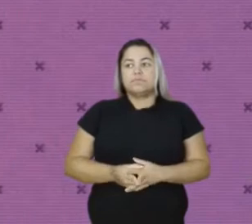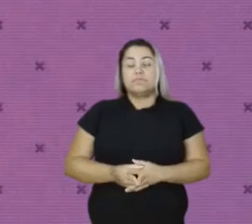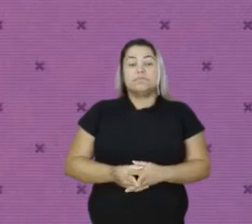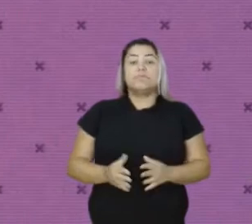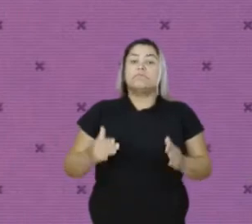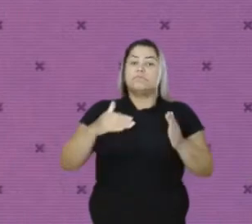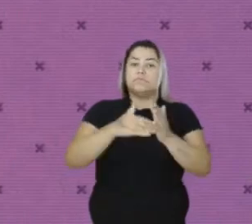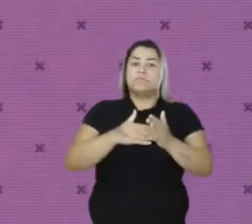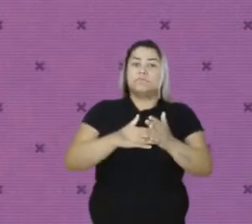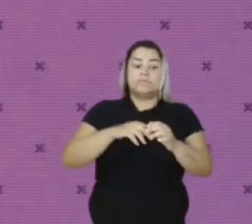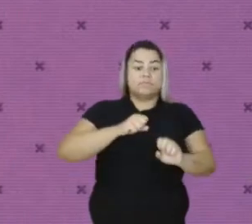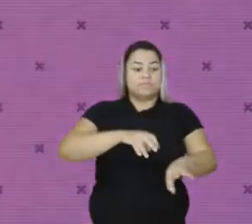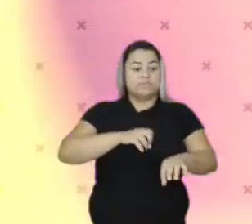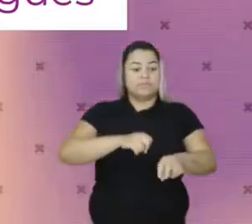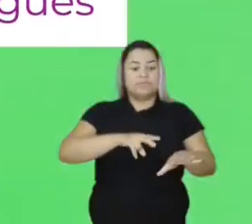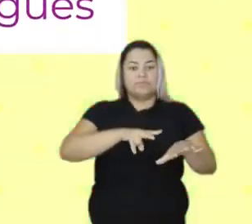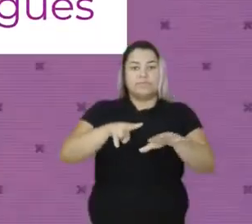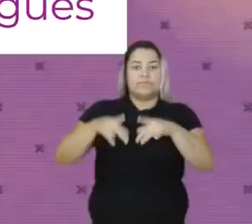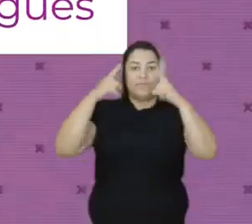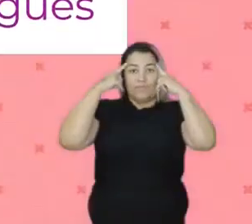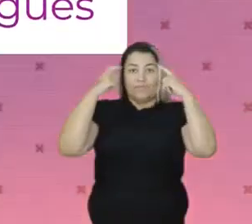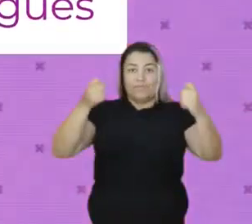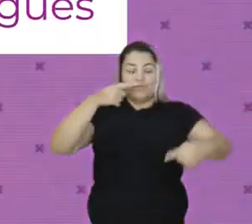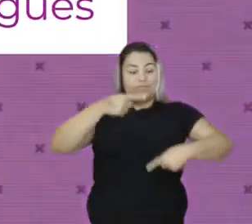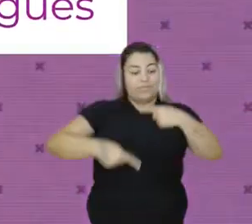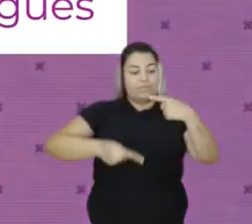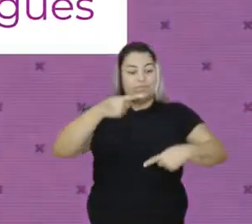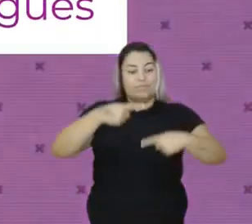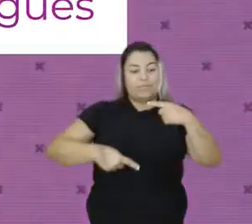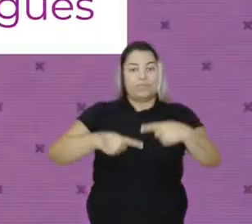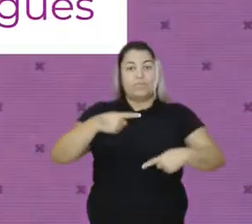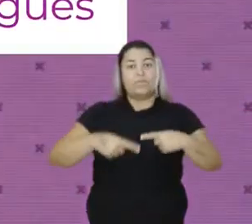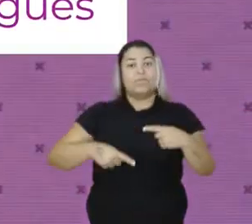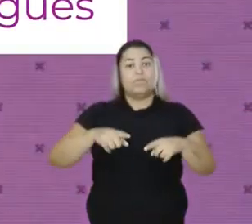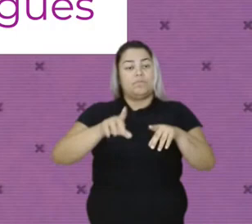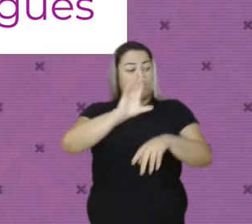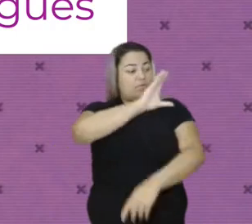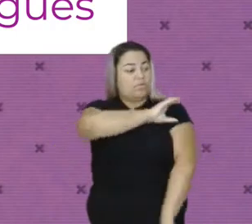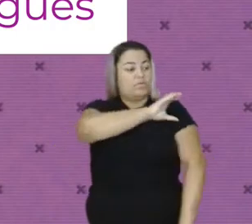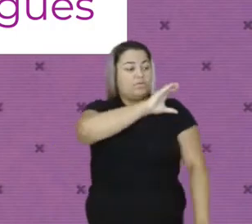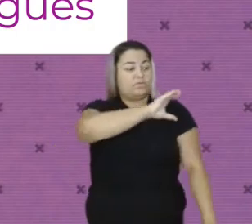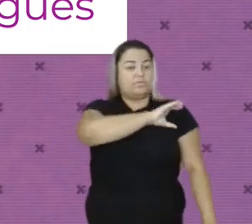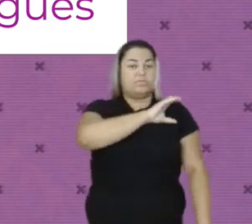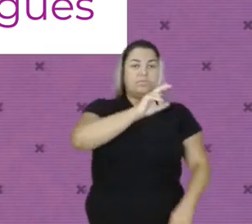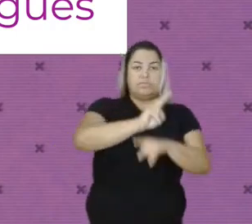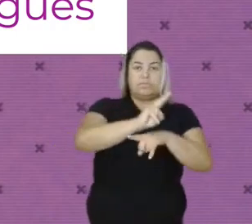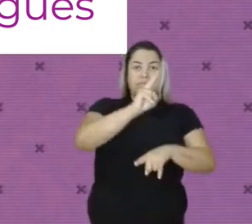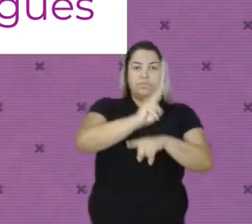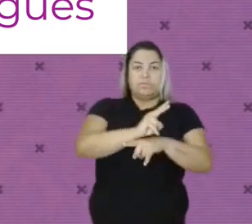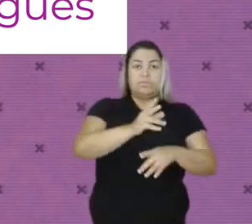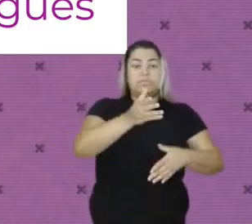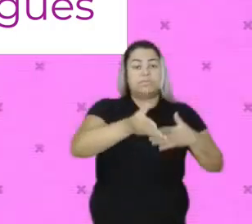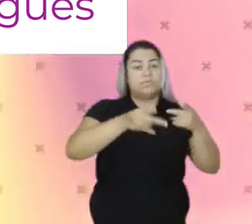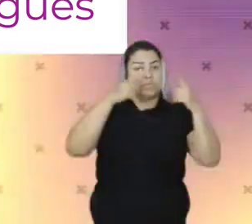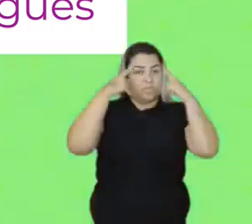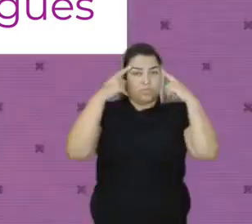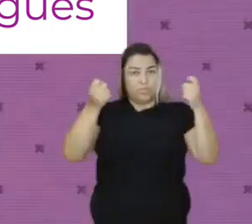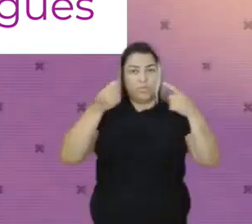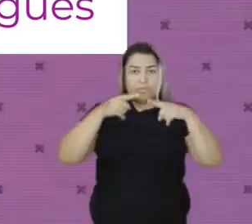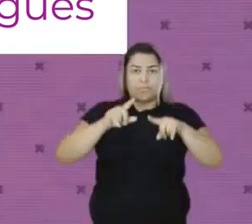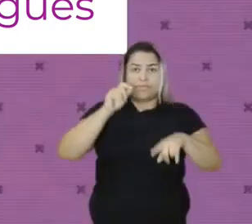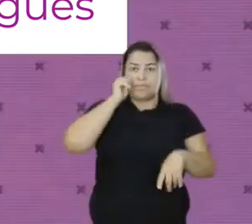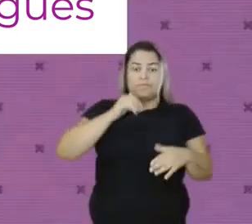Na última aula desta semana sobre violência política de gênero, recebemos a Coordenadora Geral de Prevenção de Violência contra as Mulheres